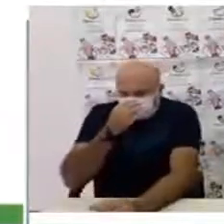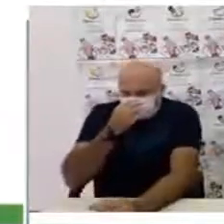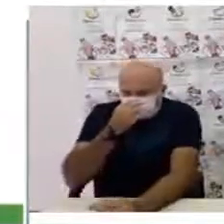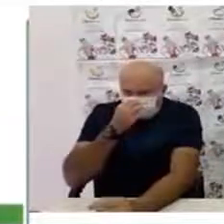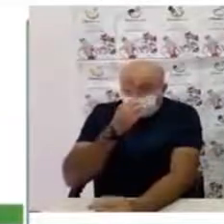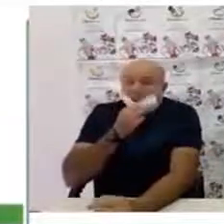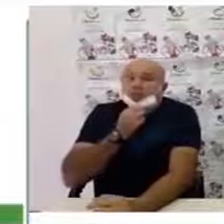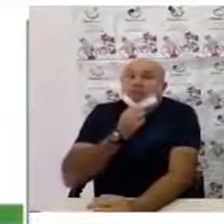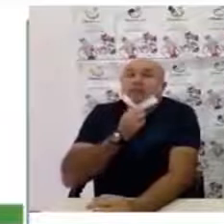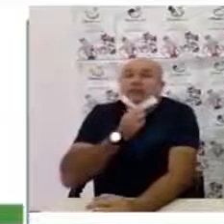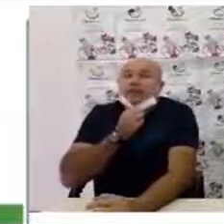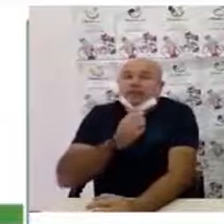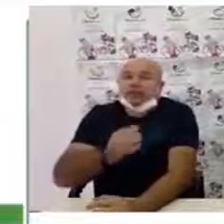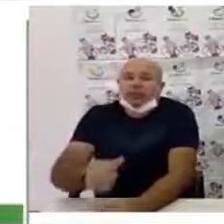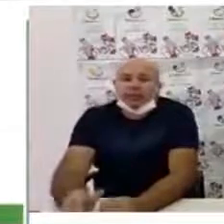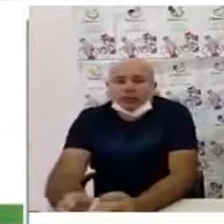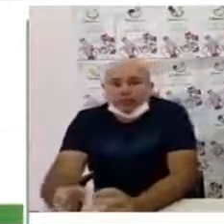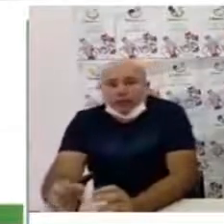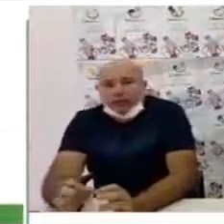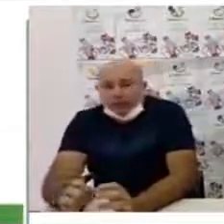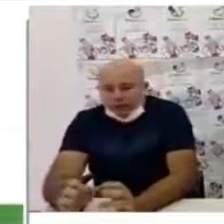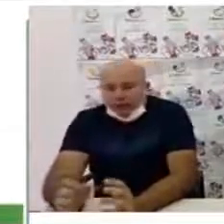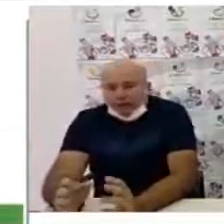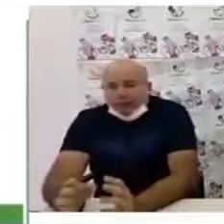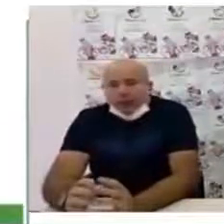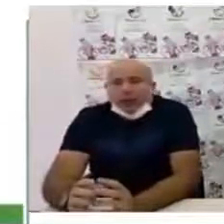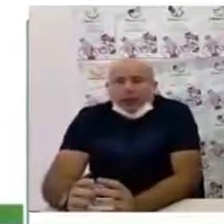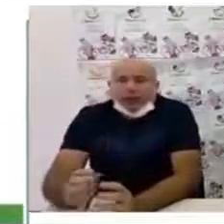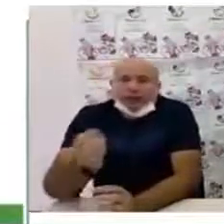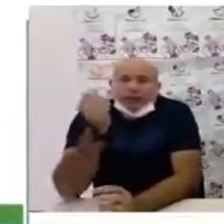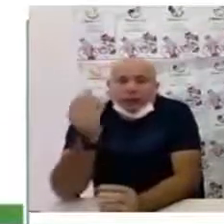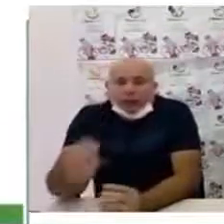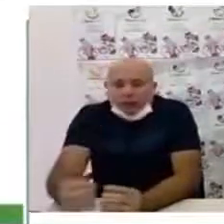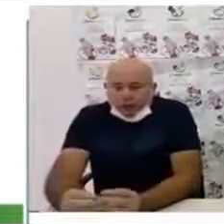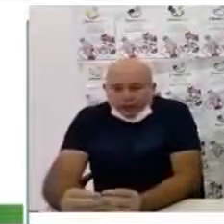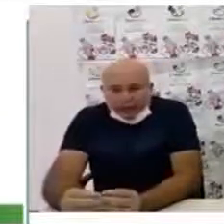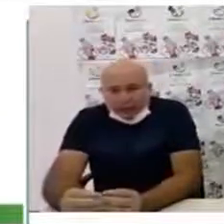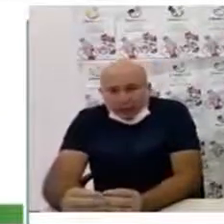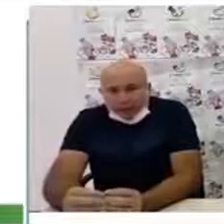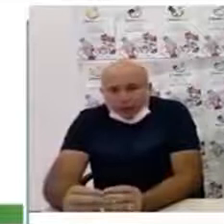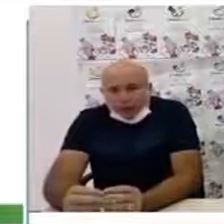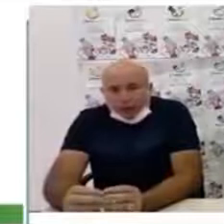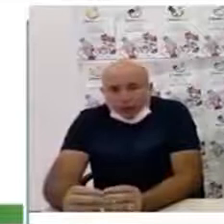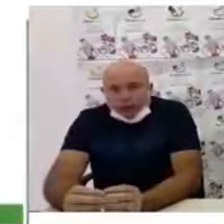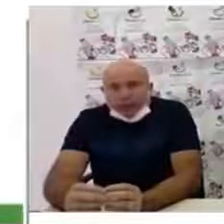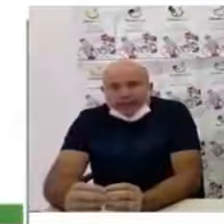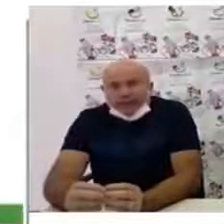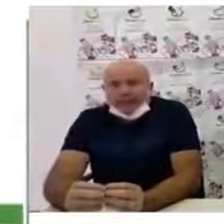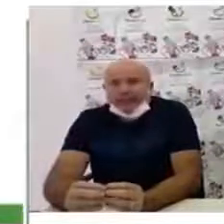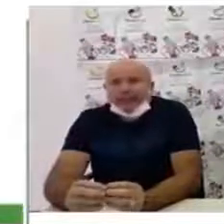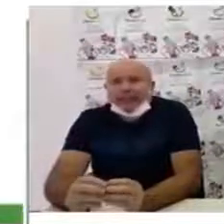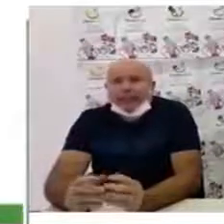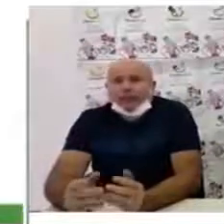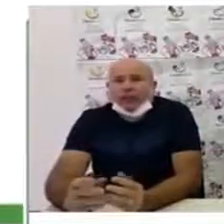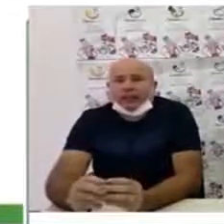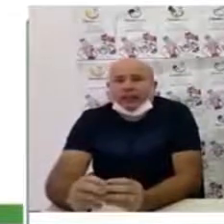e eu peço que vocês que estão nos assistindo imaginem, né? Você tem uma ideia, hoje sabe-se que o núcleo ele é cerca de